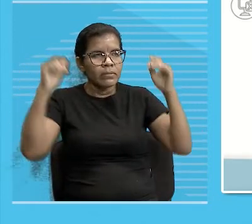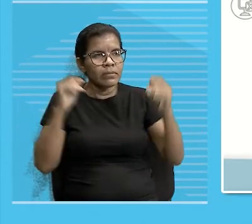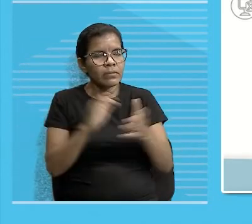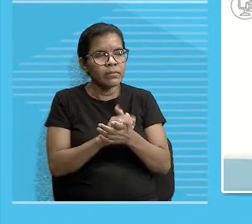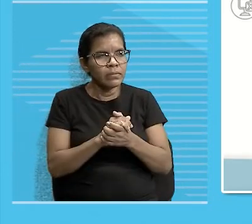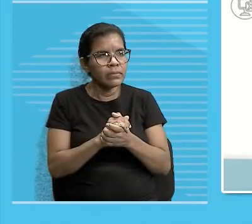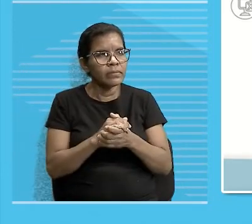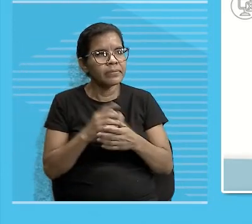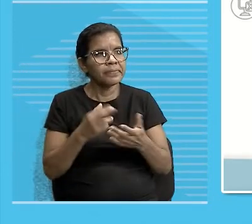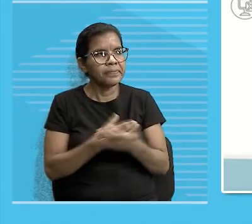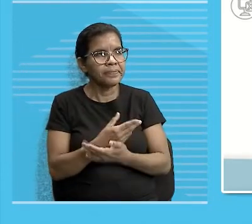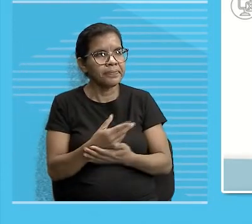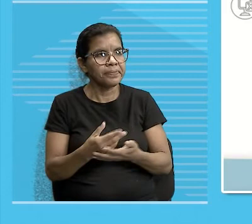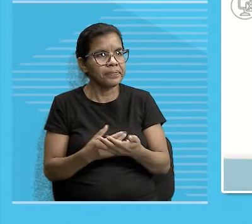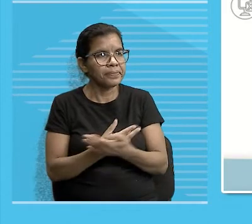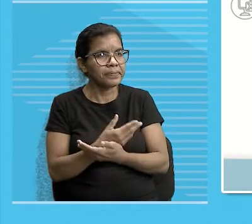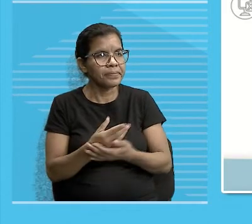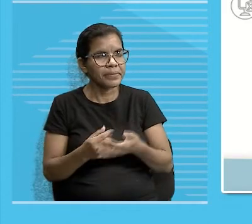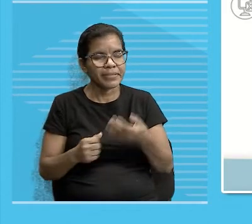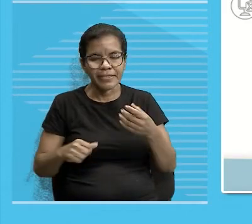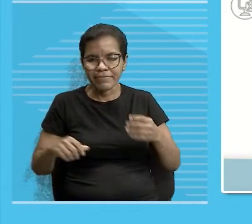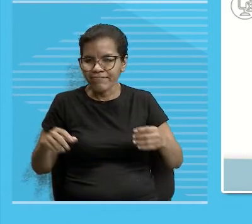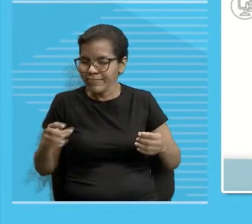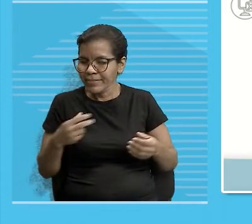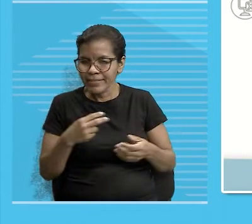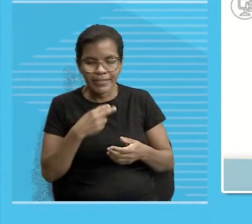São tantos que a gente não consegue contar.